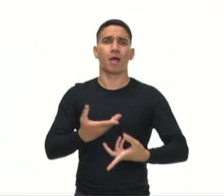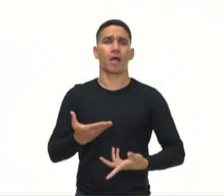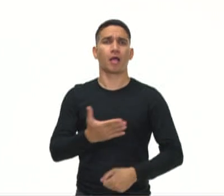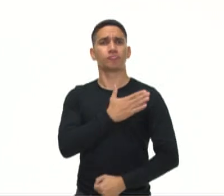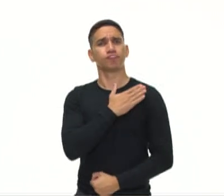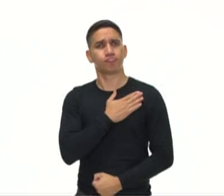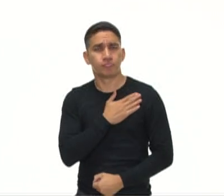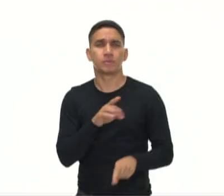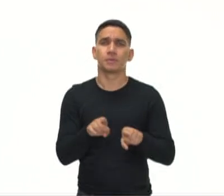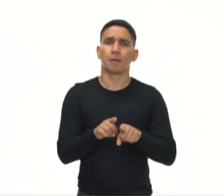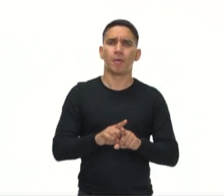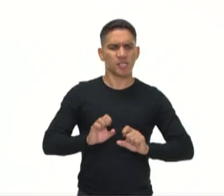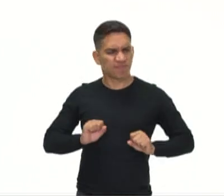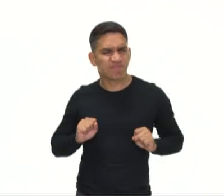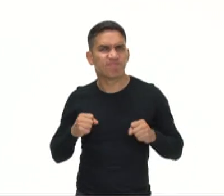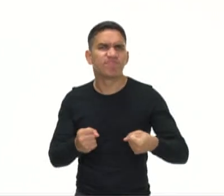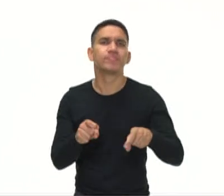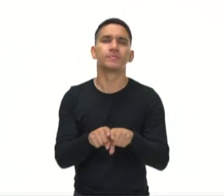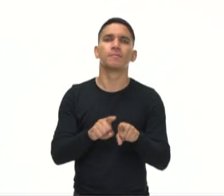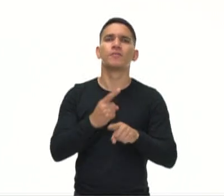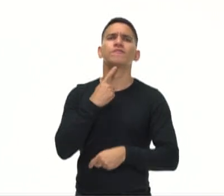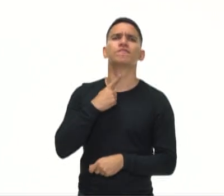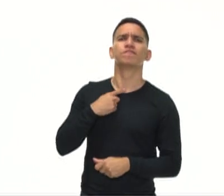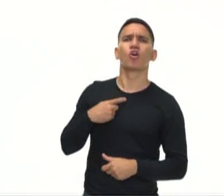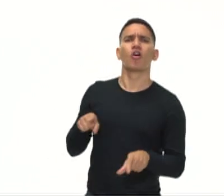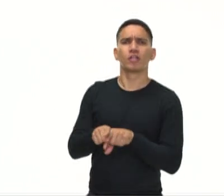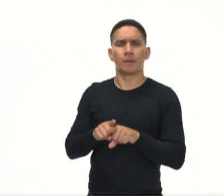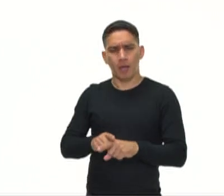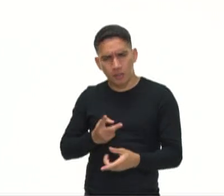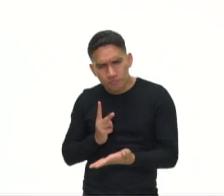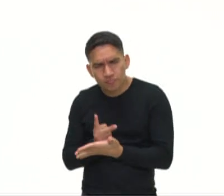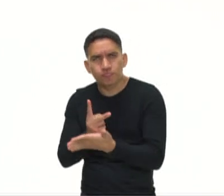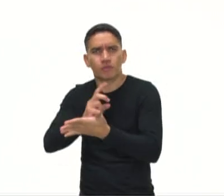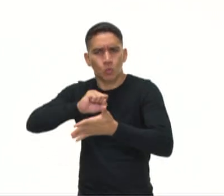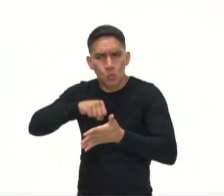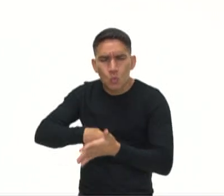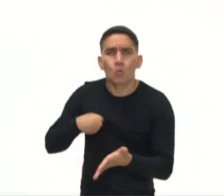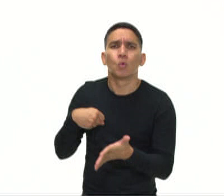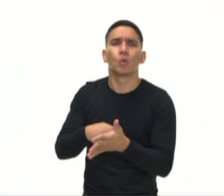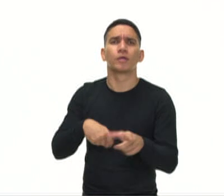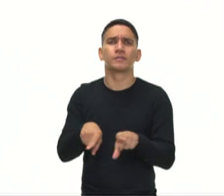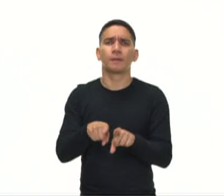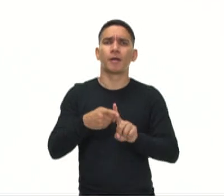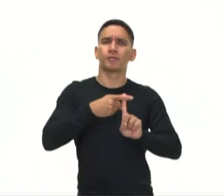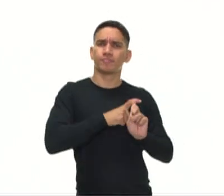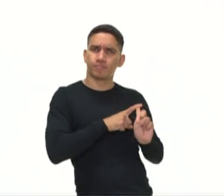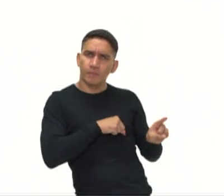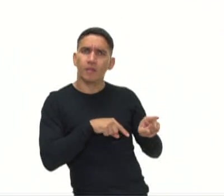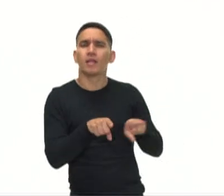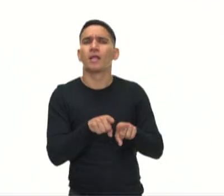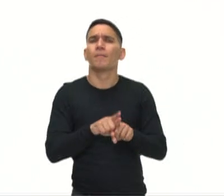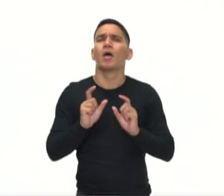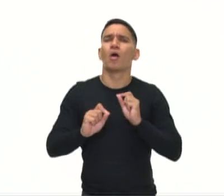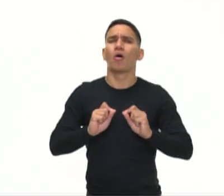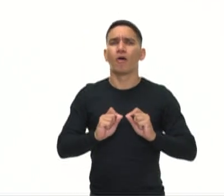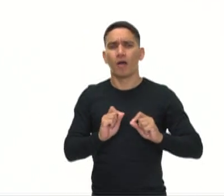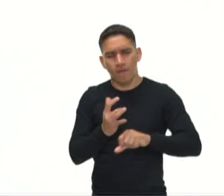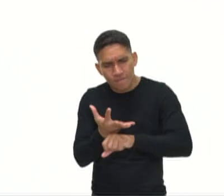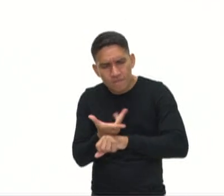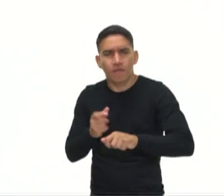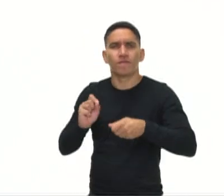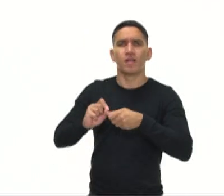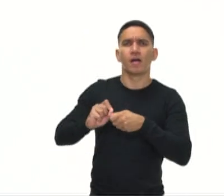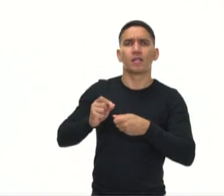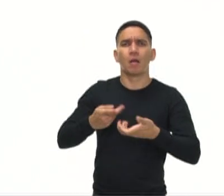a garra, a determinação, a perseverança, o esforço, a resiliência, elaboração e gestão de